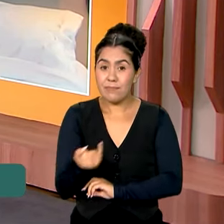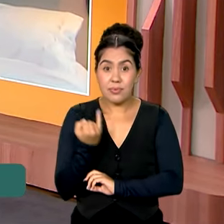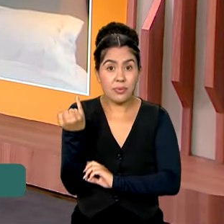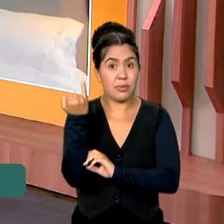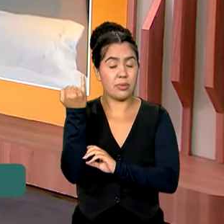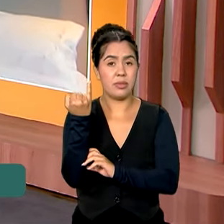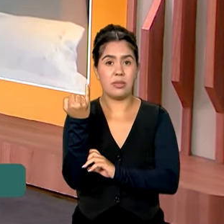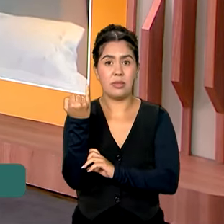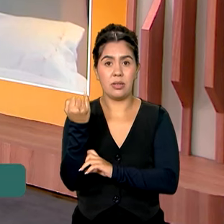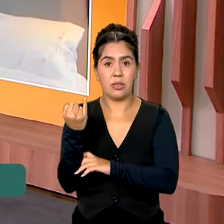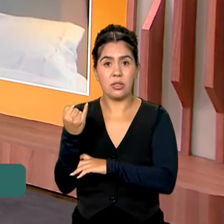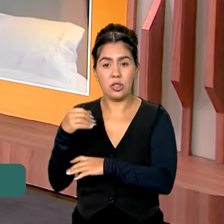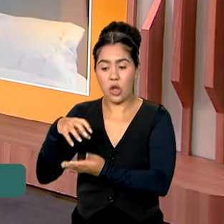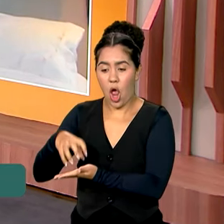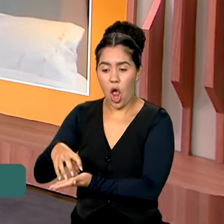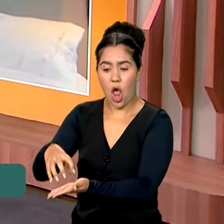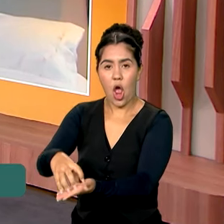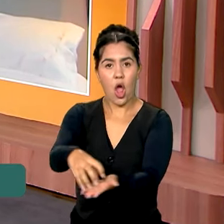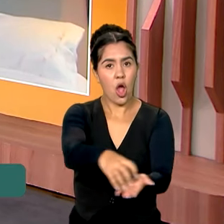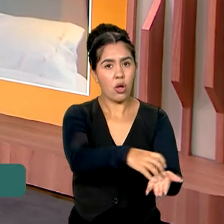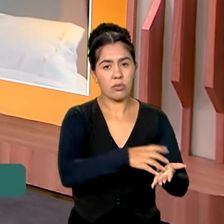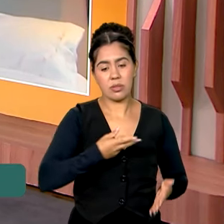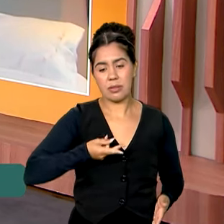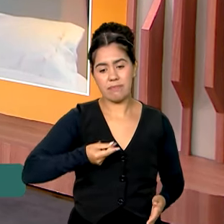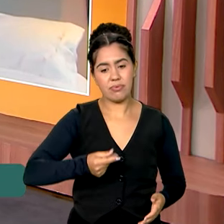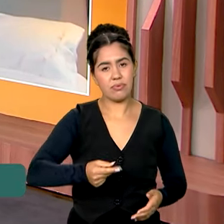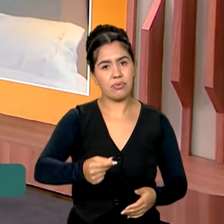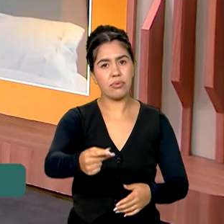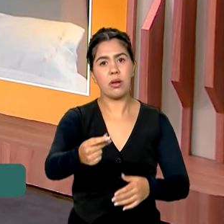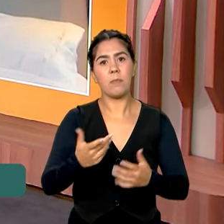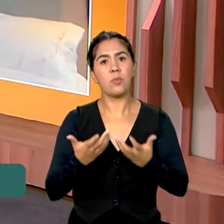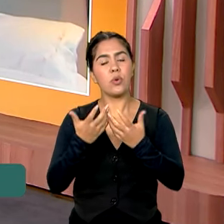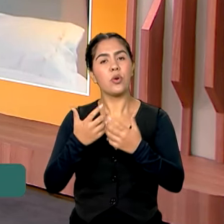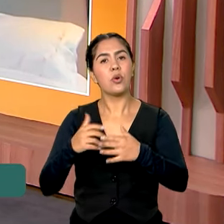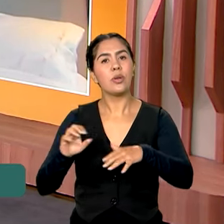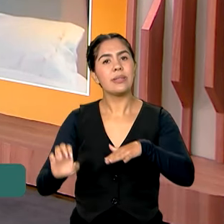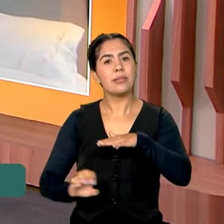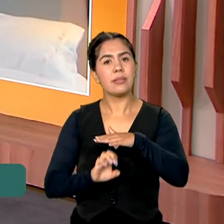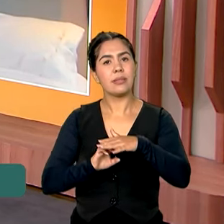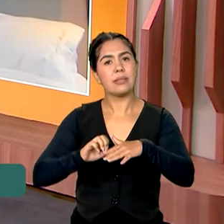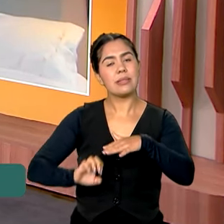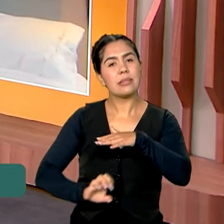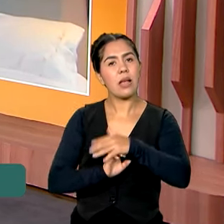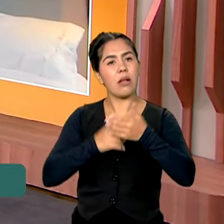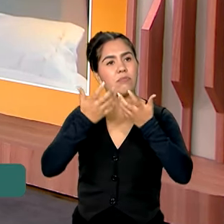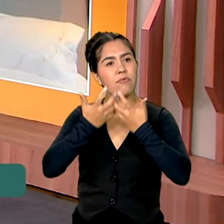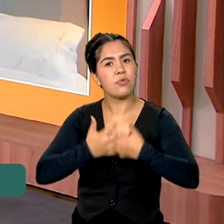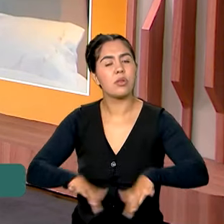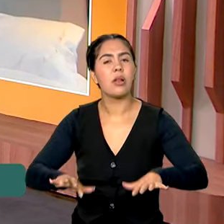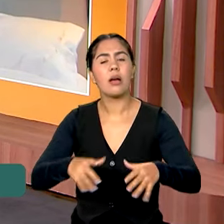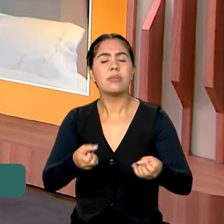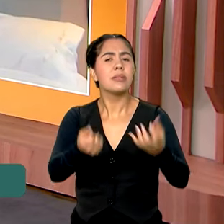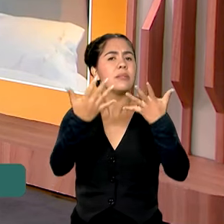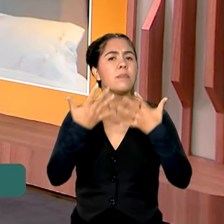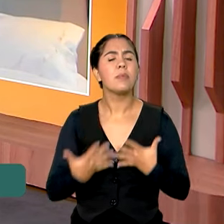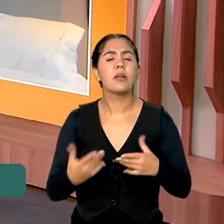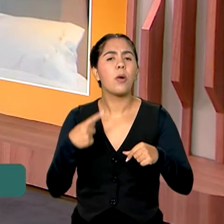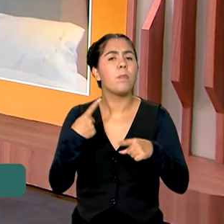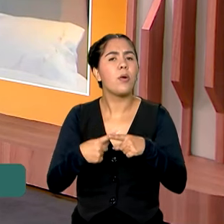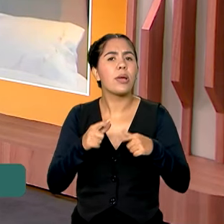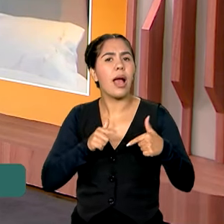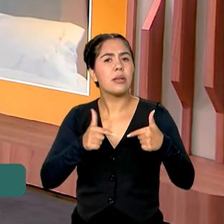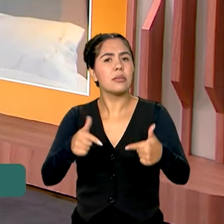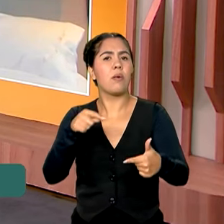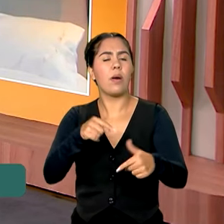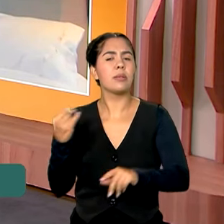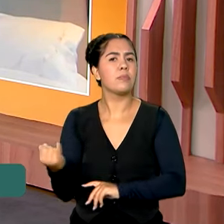órgãos, digamos, vitais aí para o funcionamento do Estado. Explica para a gente poder entender a importância dessa ação. Quais são os tipos